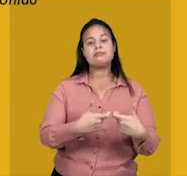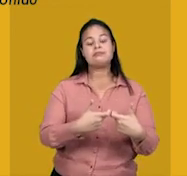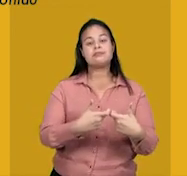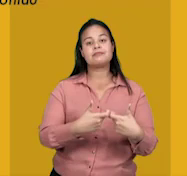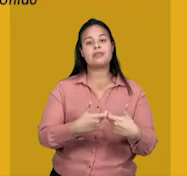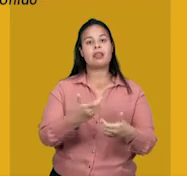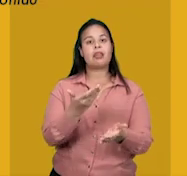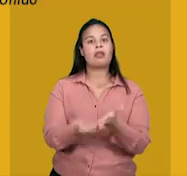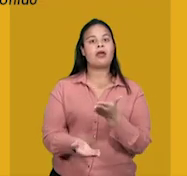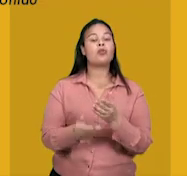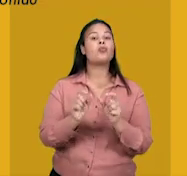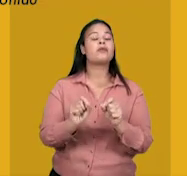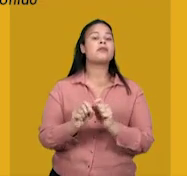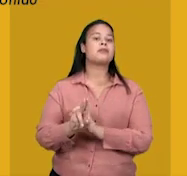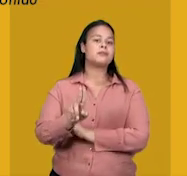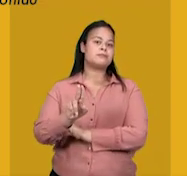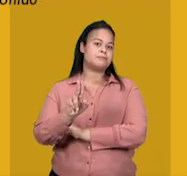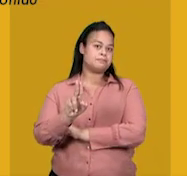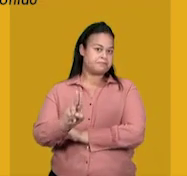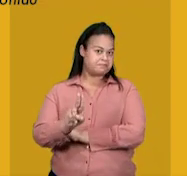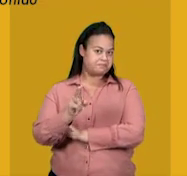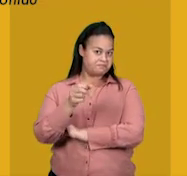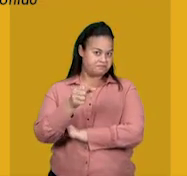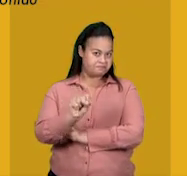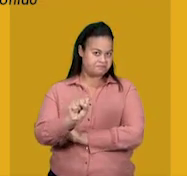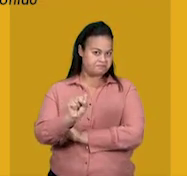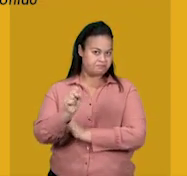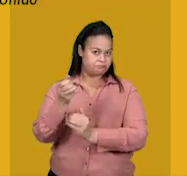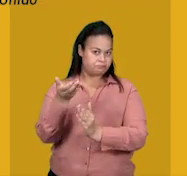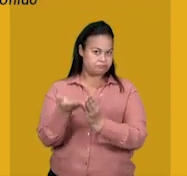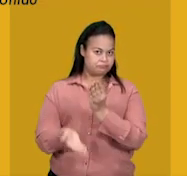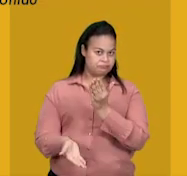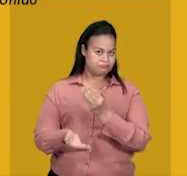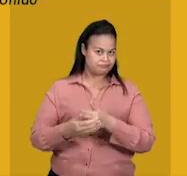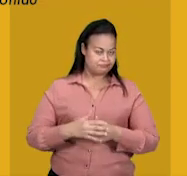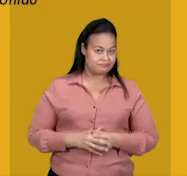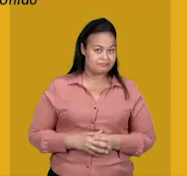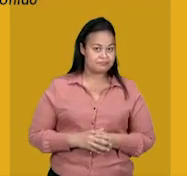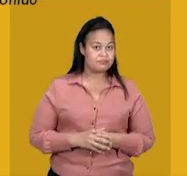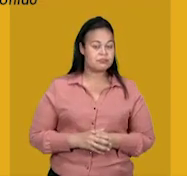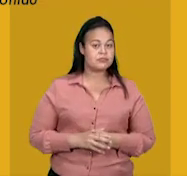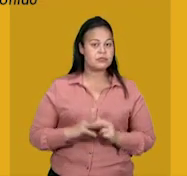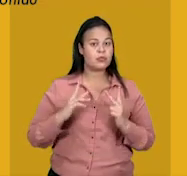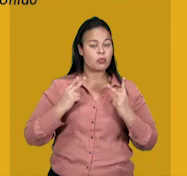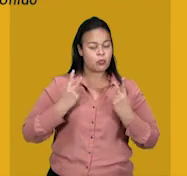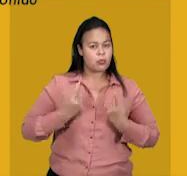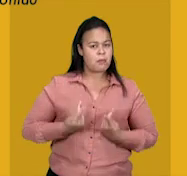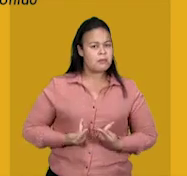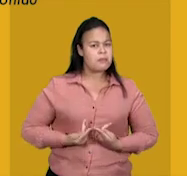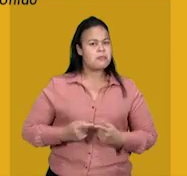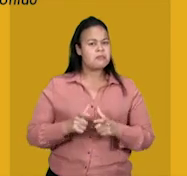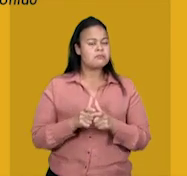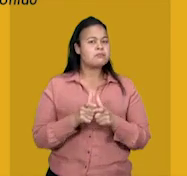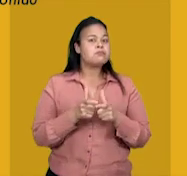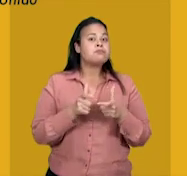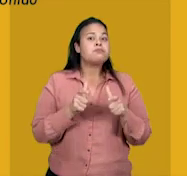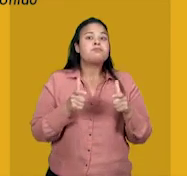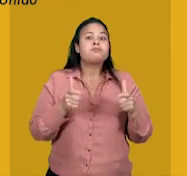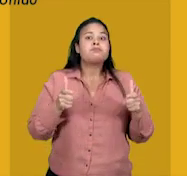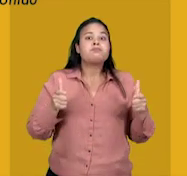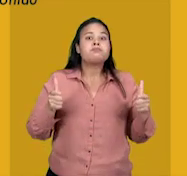União Soviética. Então, o homem que está ampliando os